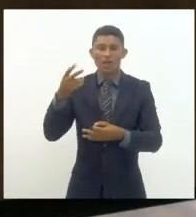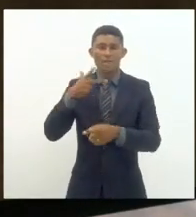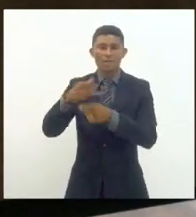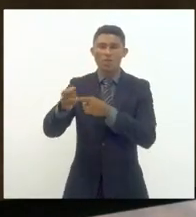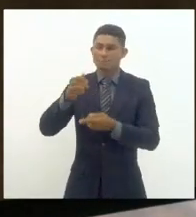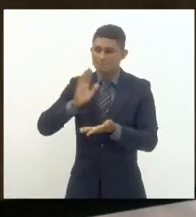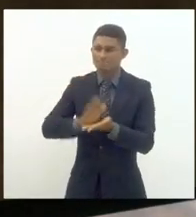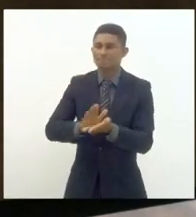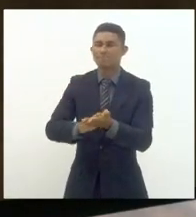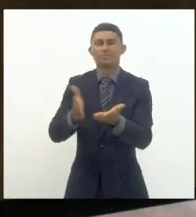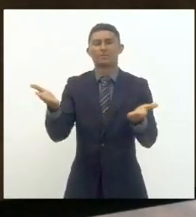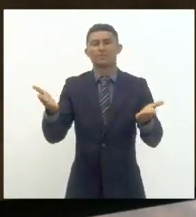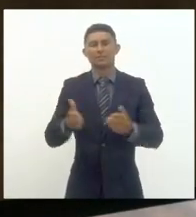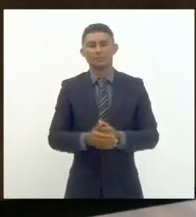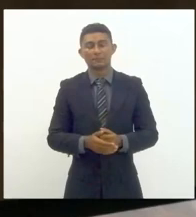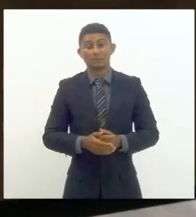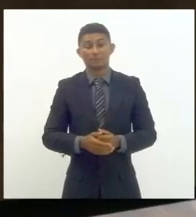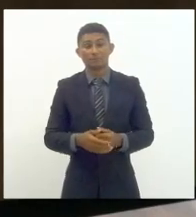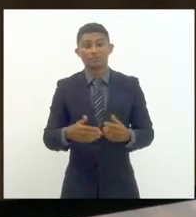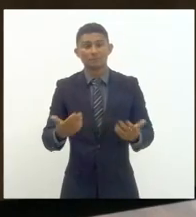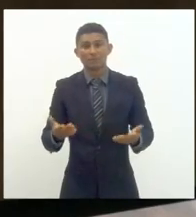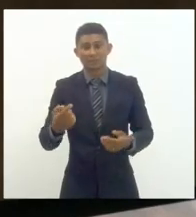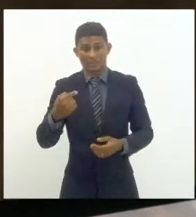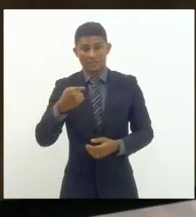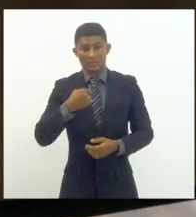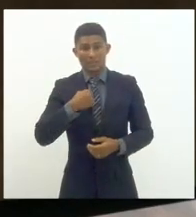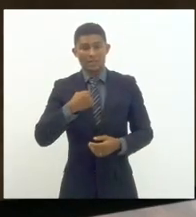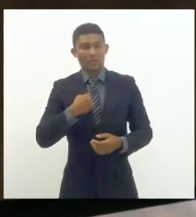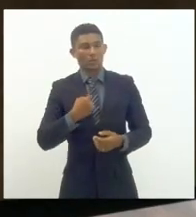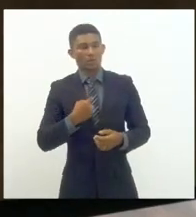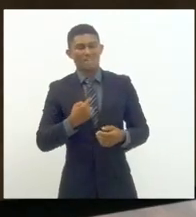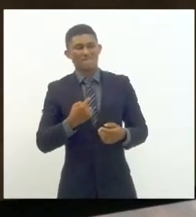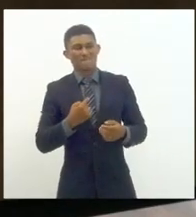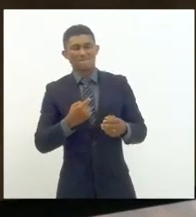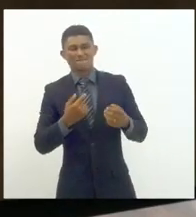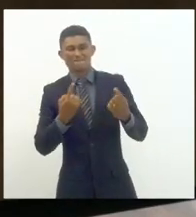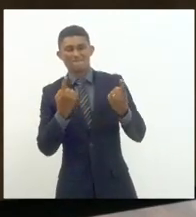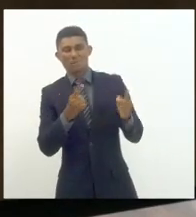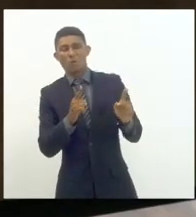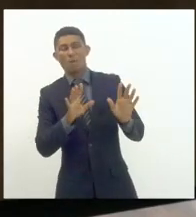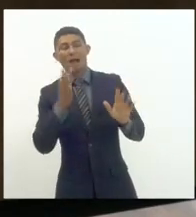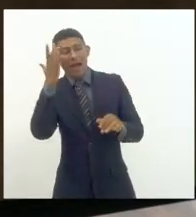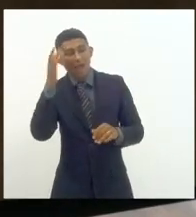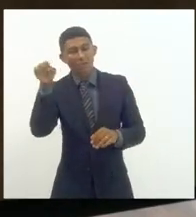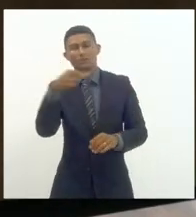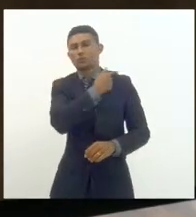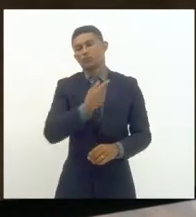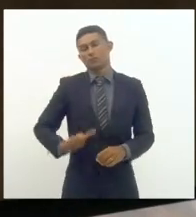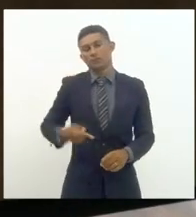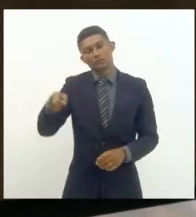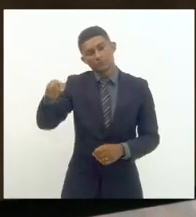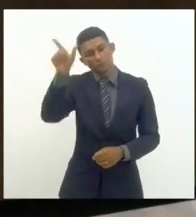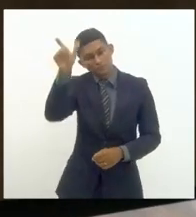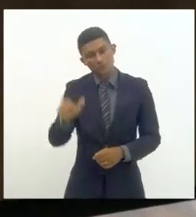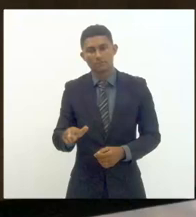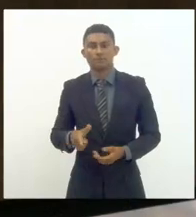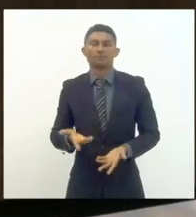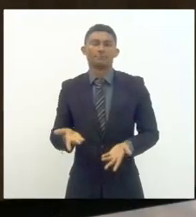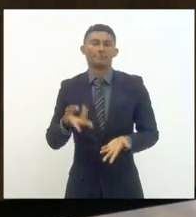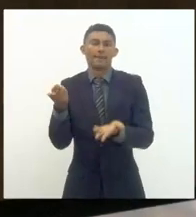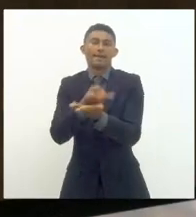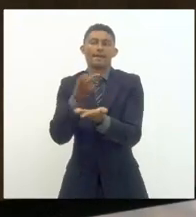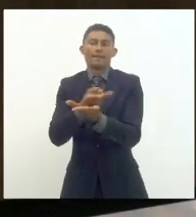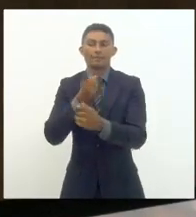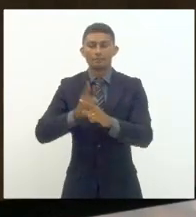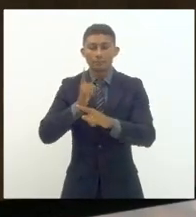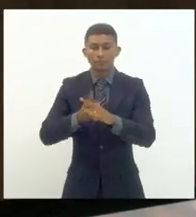parabéns. Eu só não posso não manifestar minha divergência. Eu acho que o governo errou ao perder a